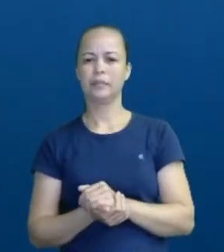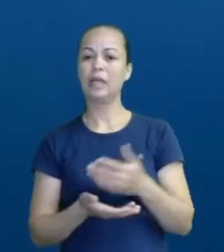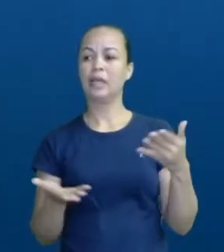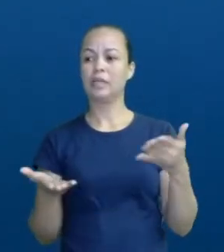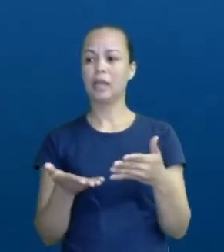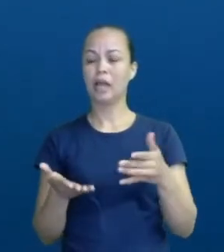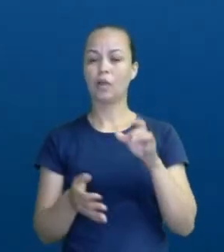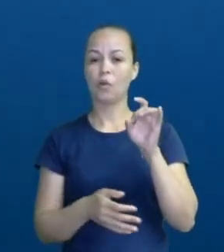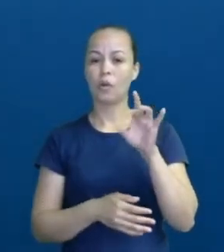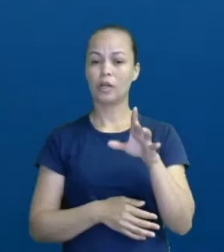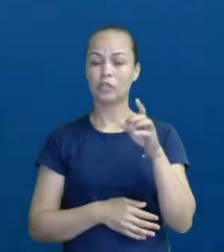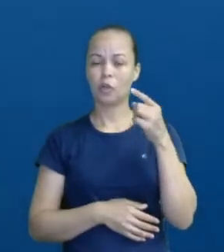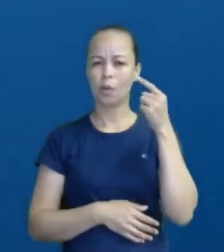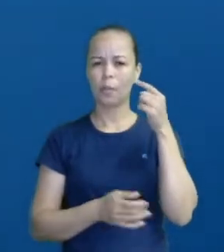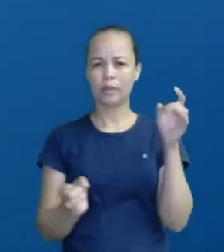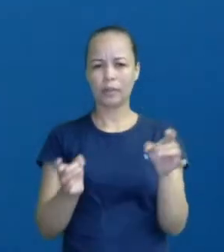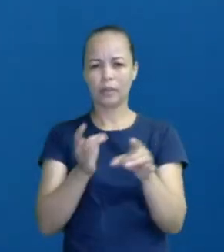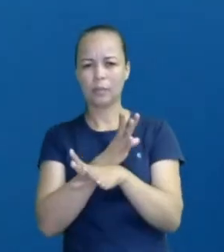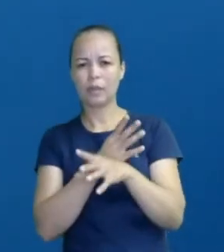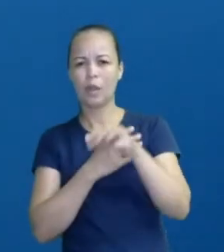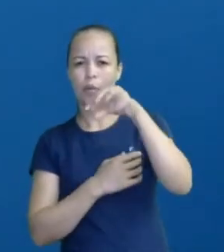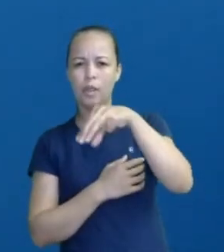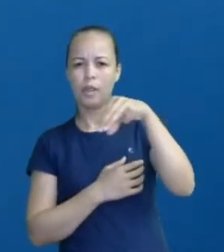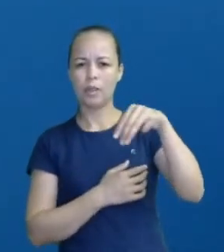gente terminar, o MMC